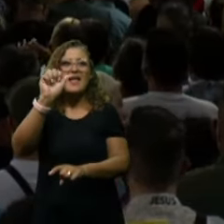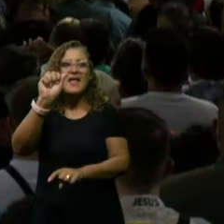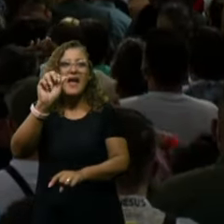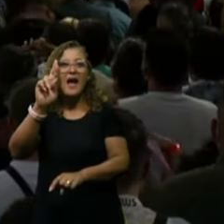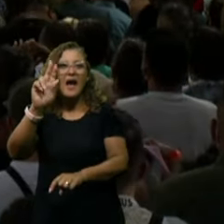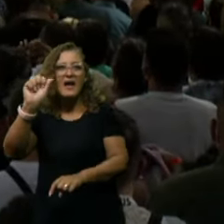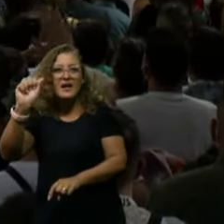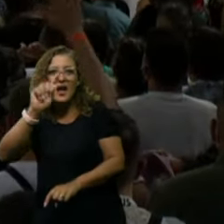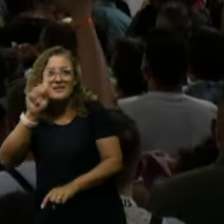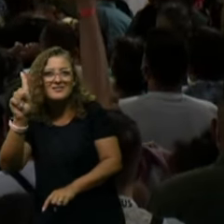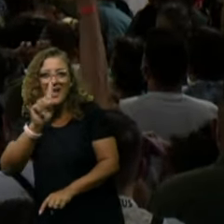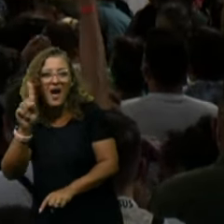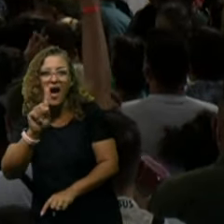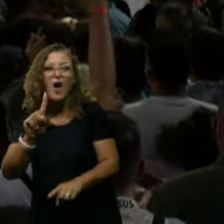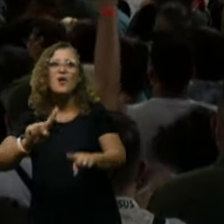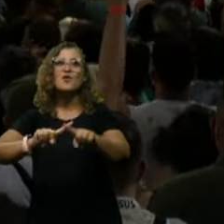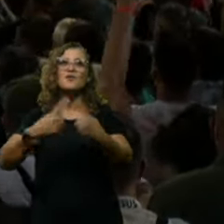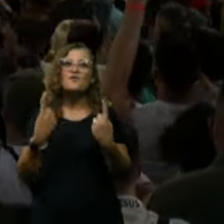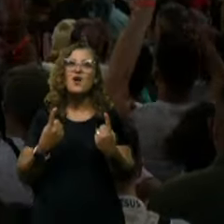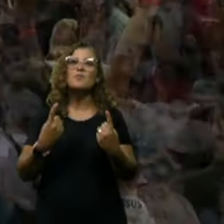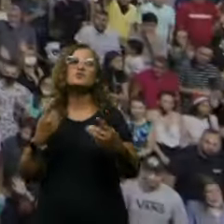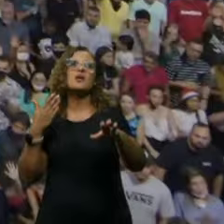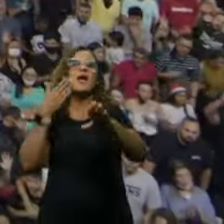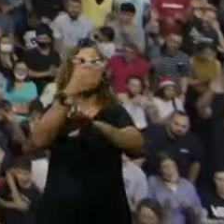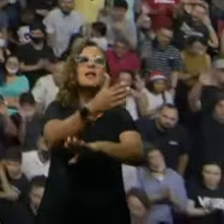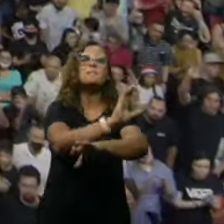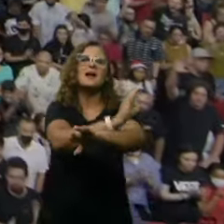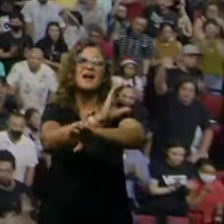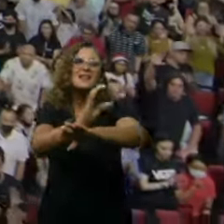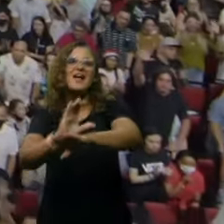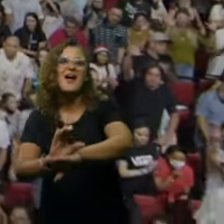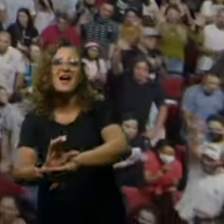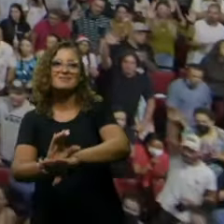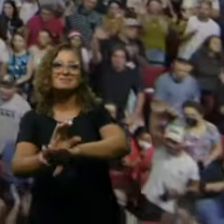chegar em Canaã e se você querer dar um brado de Vitória